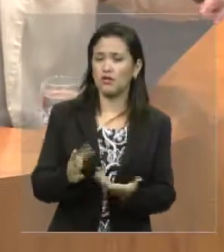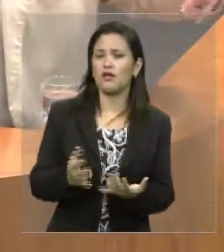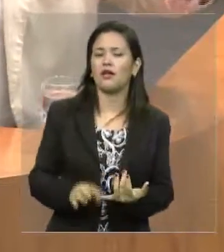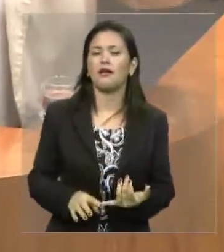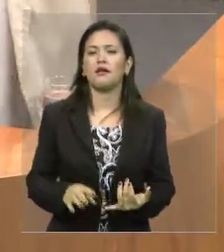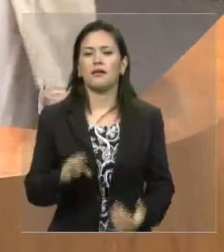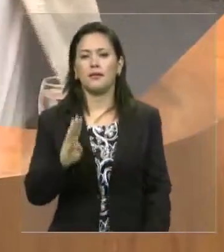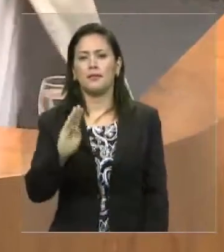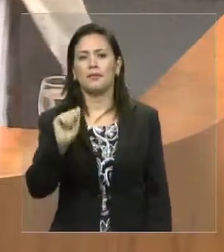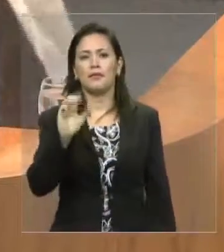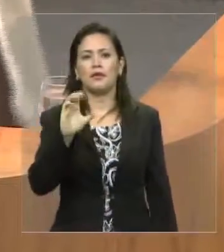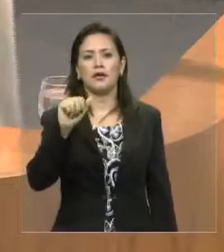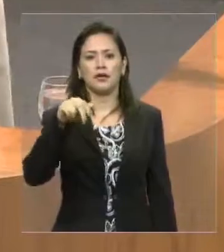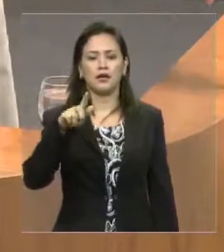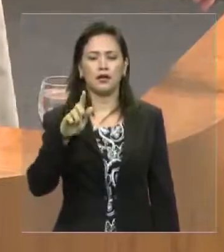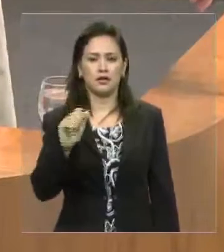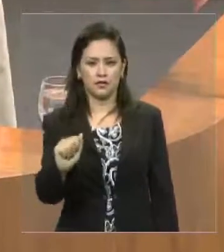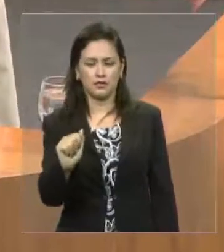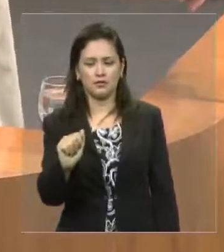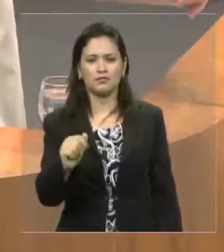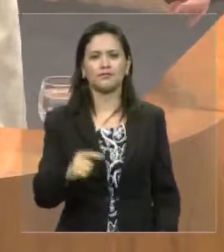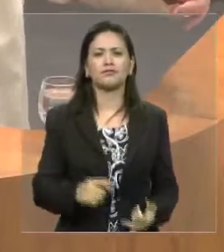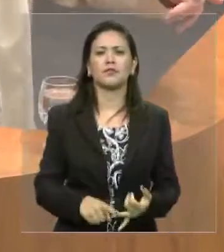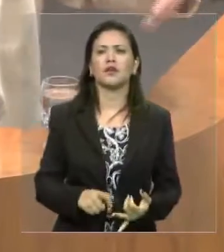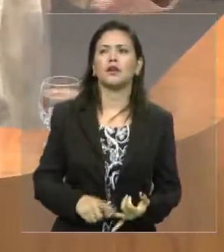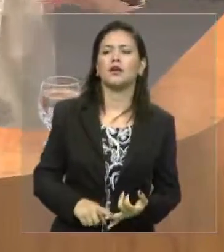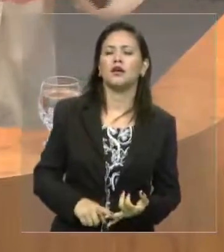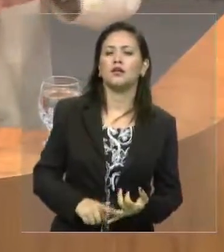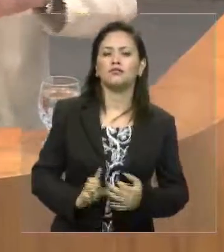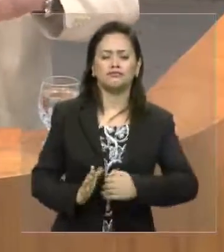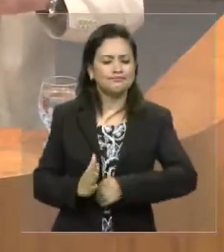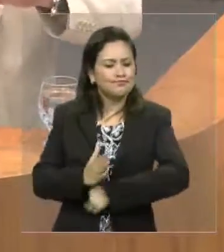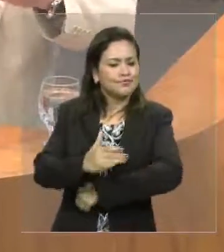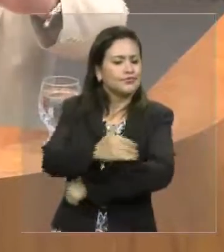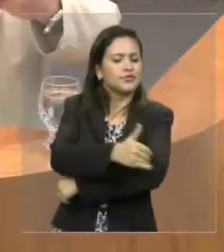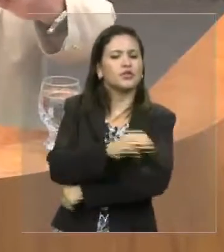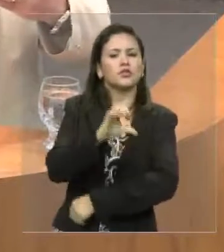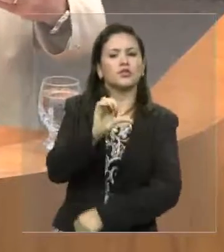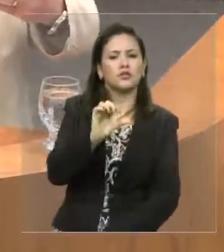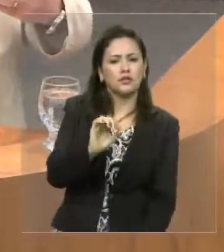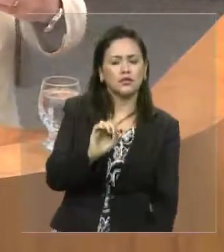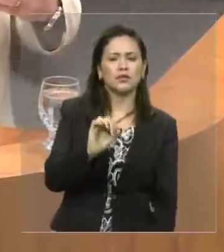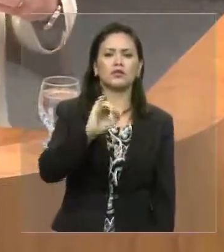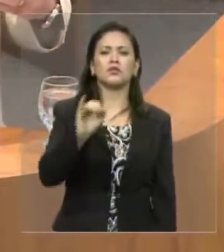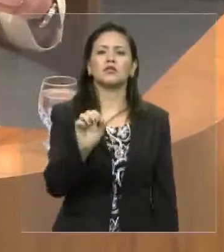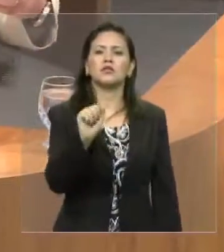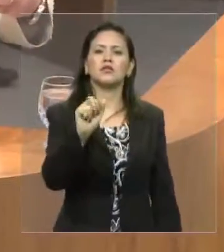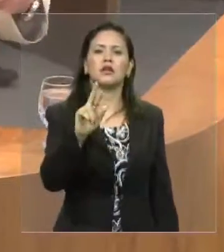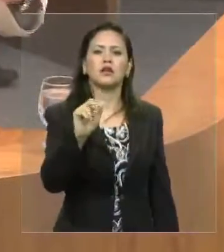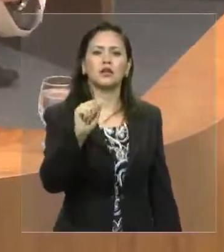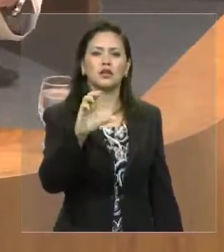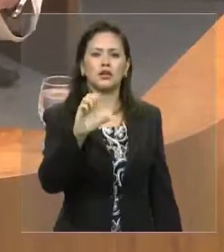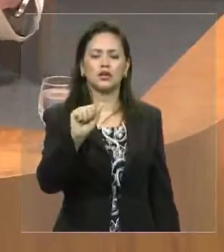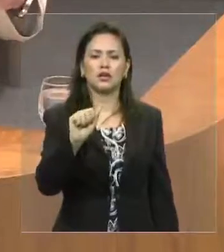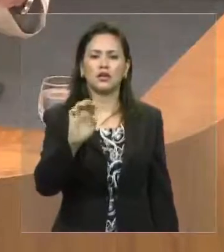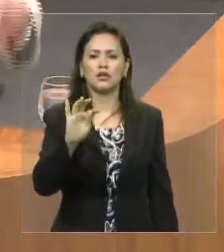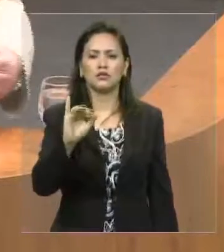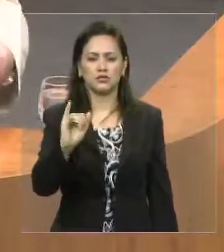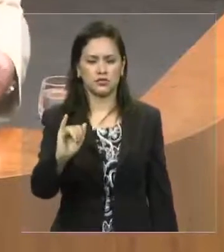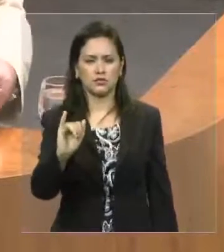90, o problema do Jaracati e tantos outros locais que